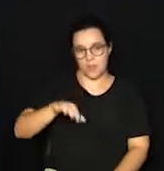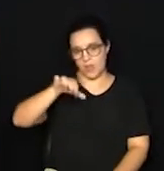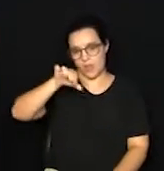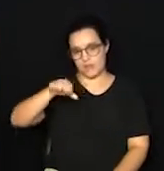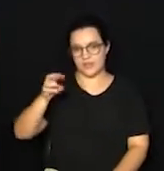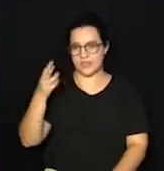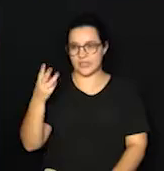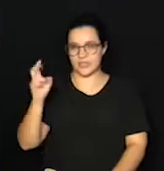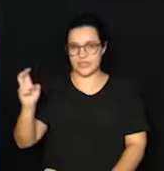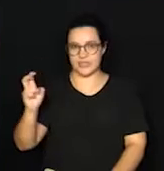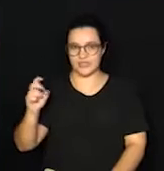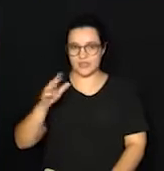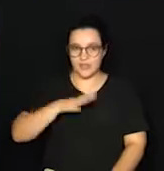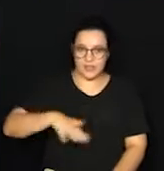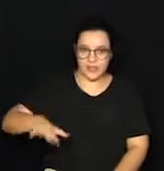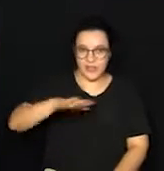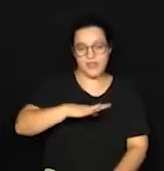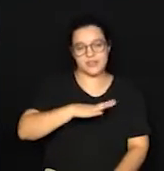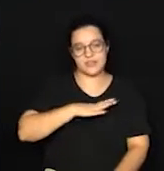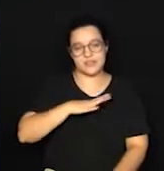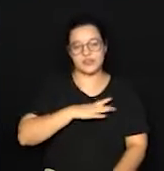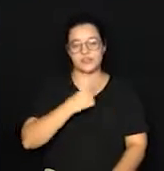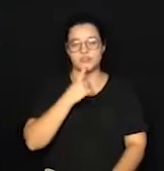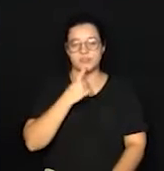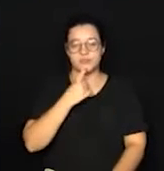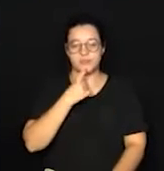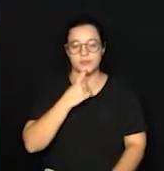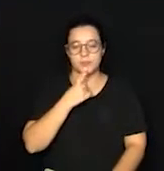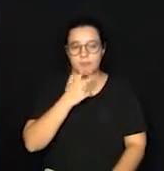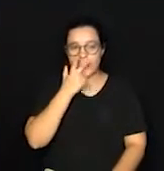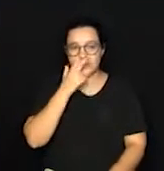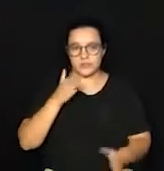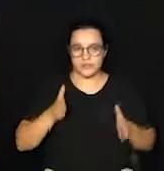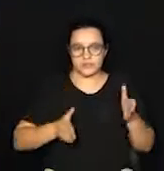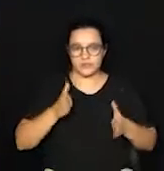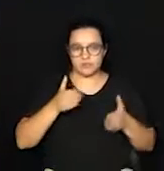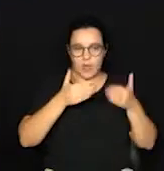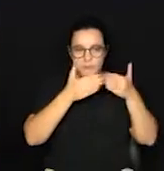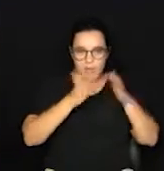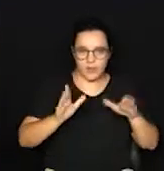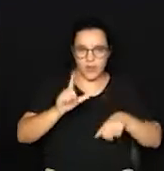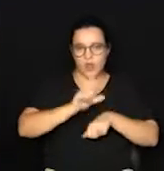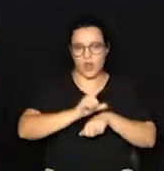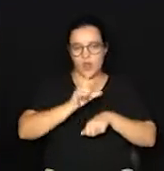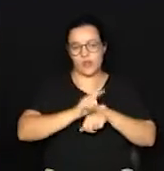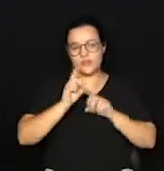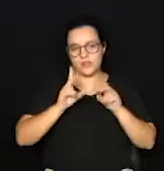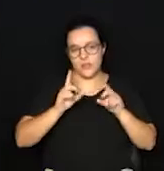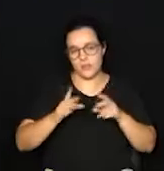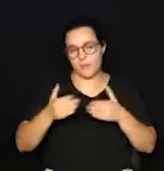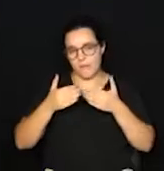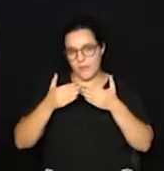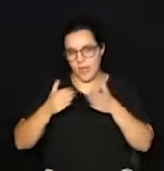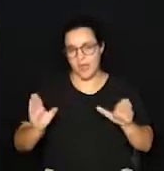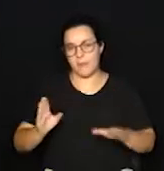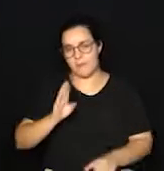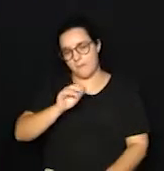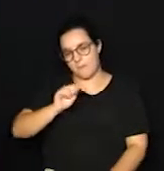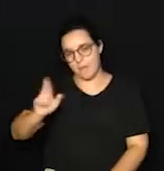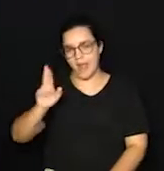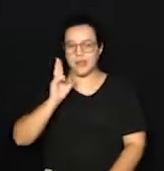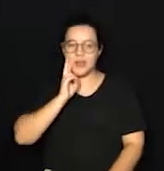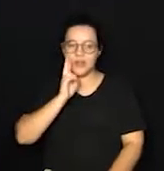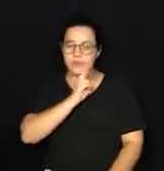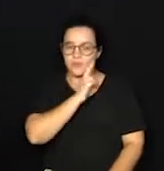1.935 sendo exatamente aqui na nossa cidade, o momento em que parece a gente teve reabertura do comércio, reabertura de bares e